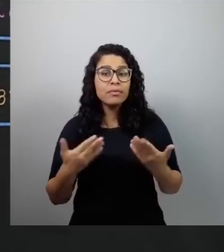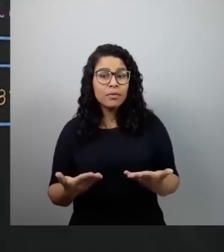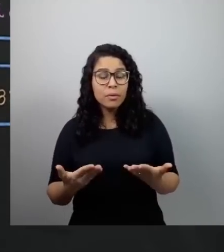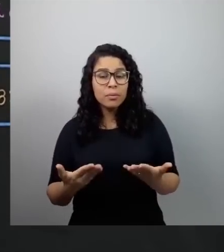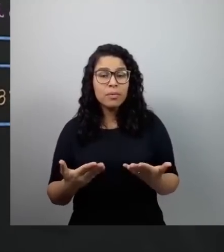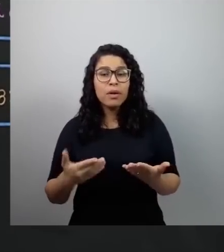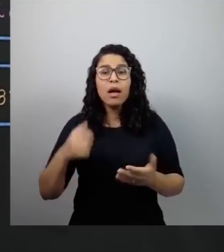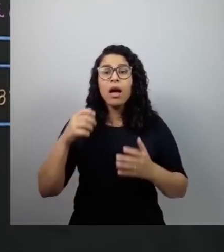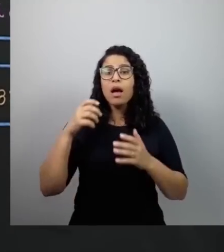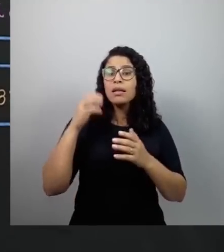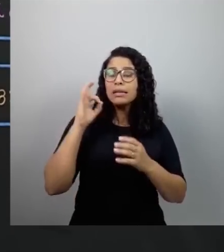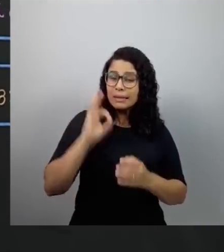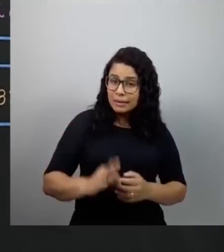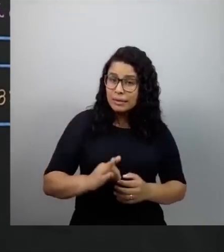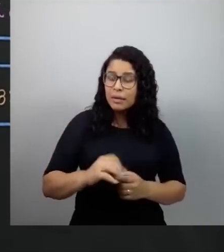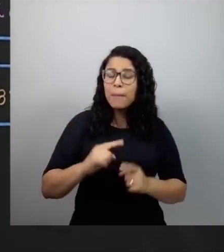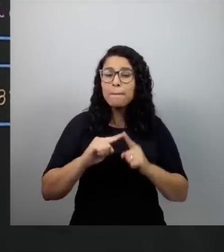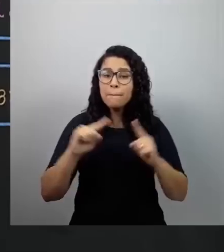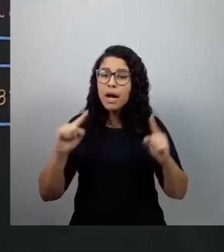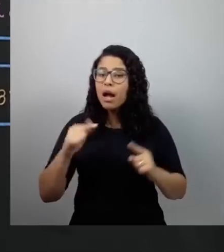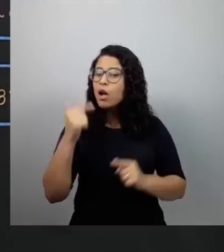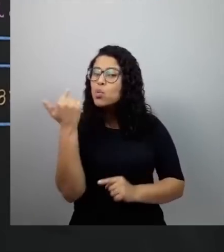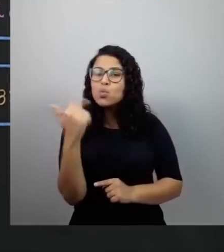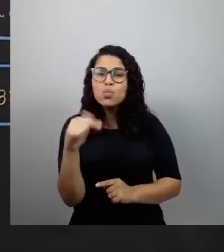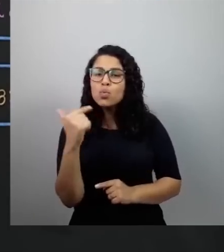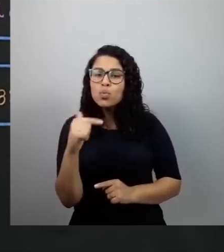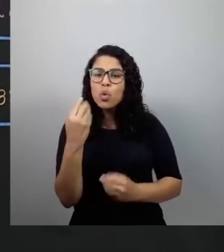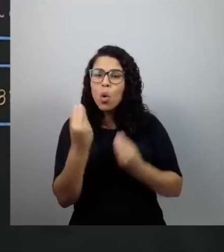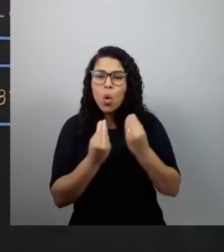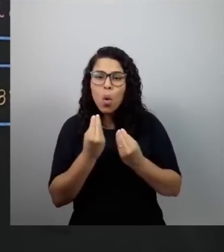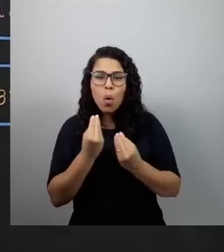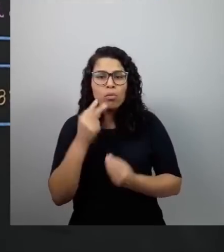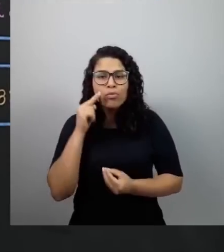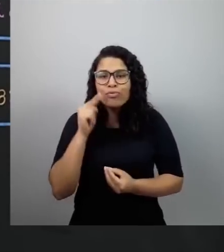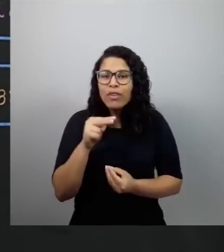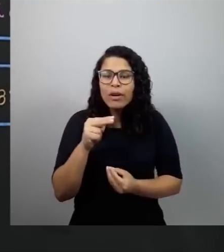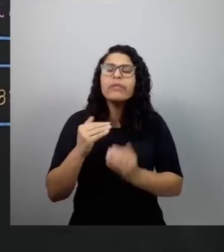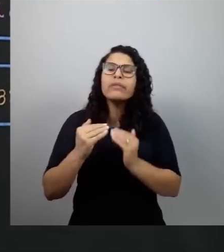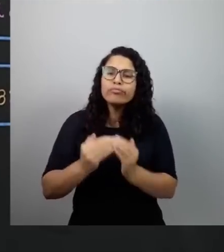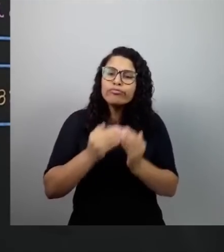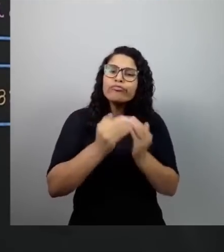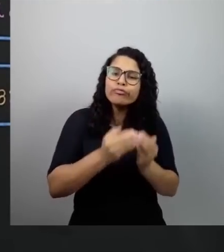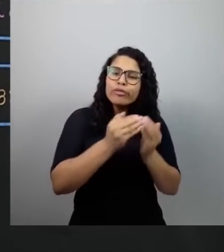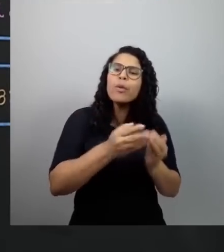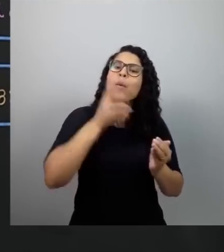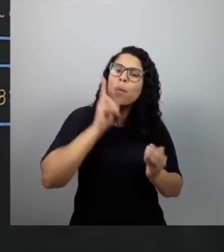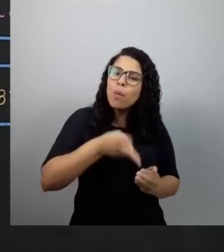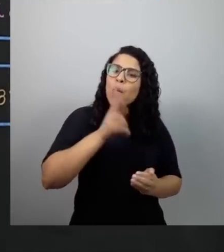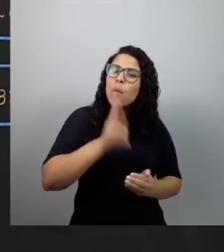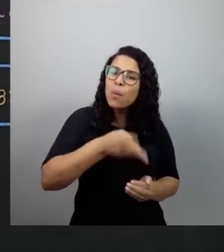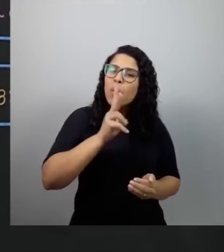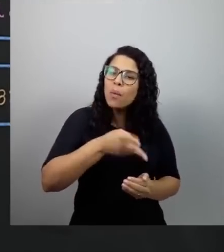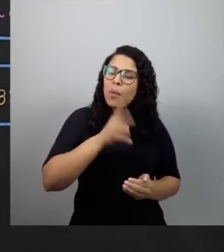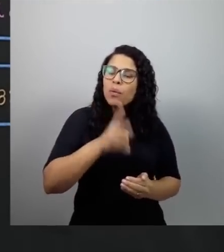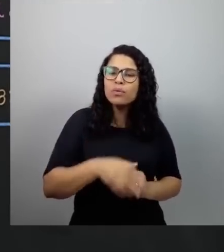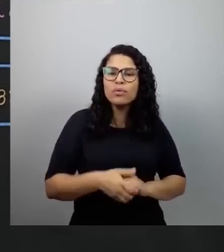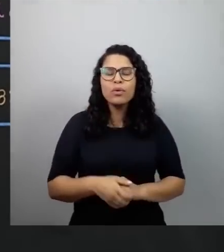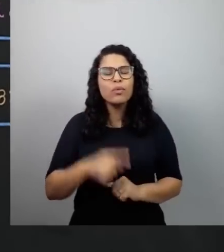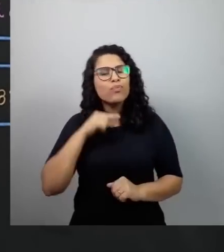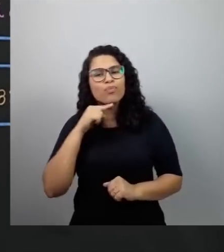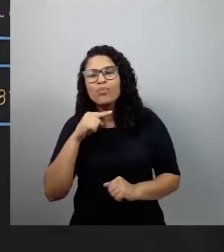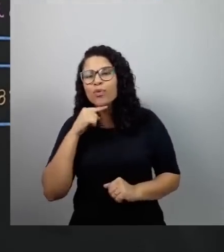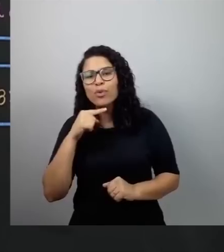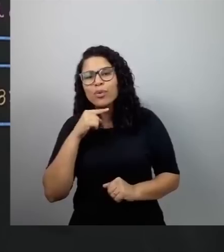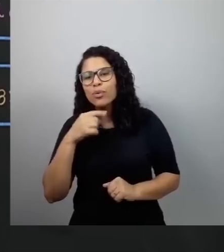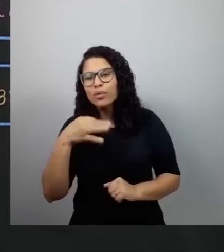ela foi aprovada, mas não tinha fiscalização e o tráfico na prática continuou acontecendo. Estou falando aqui da década